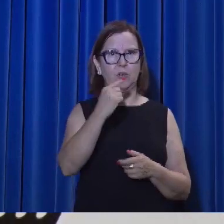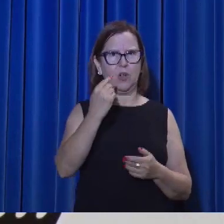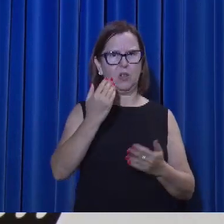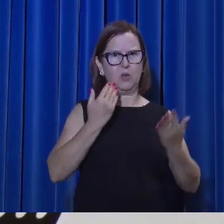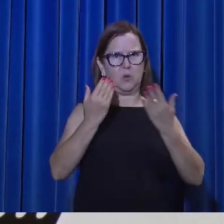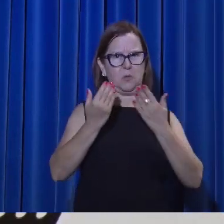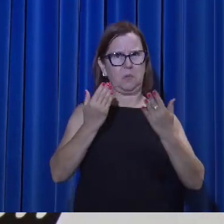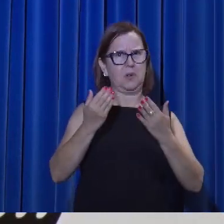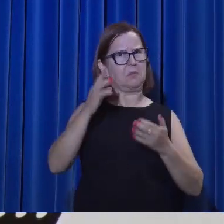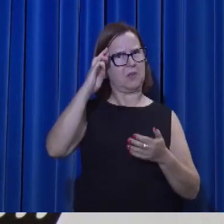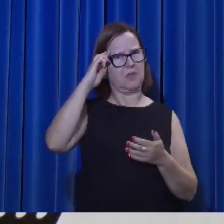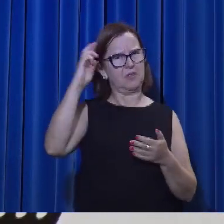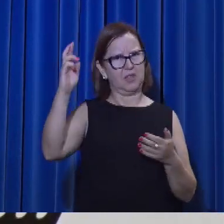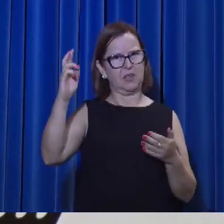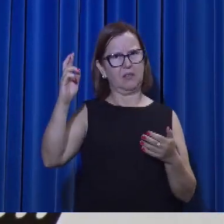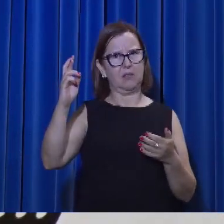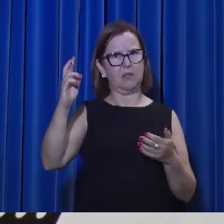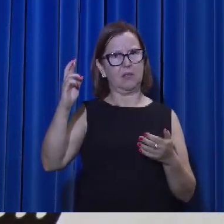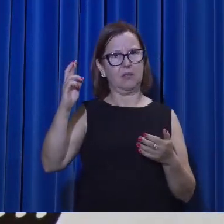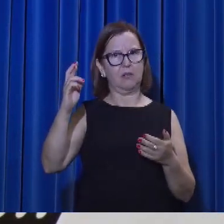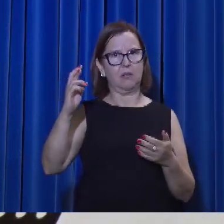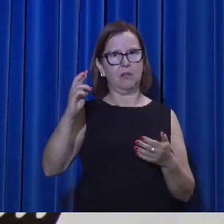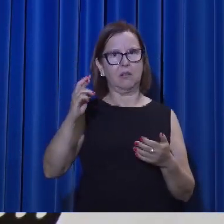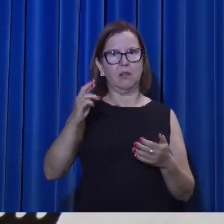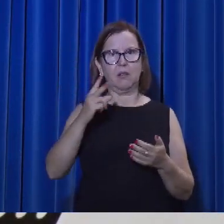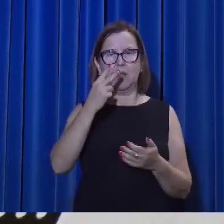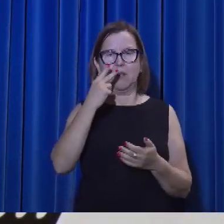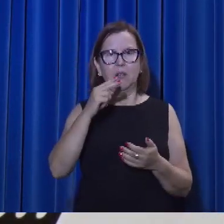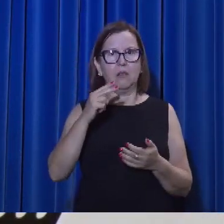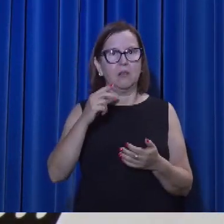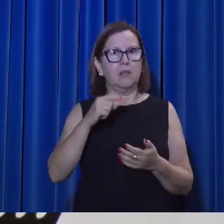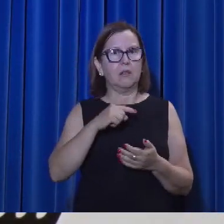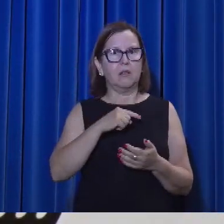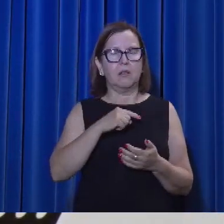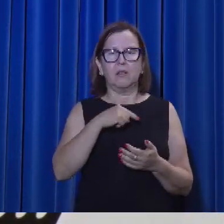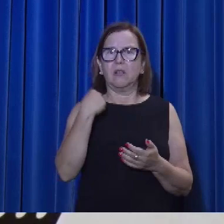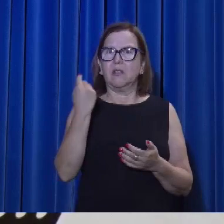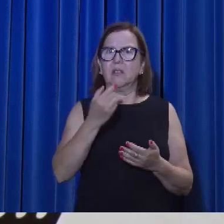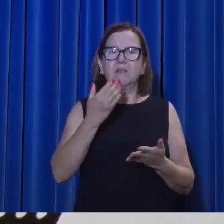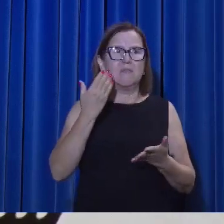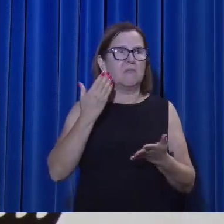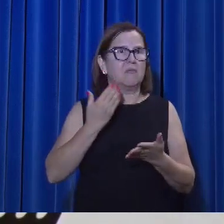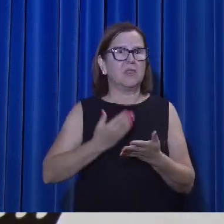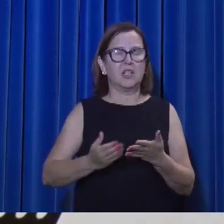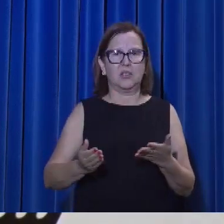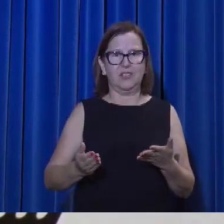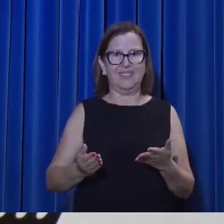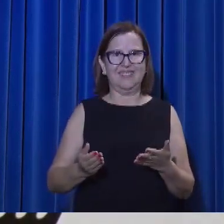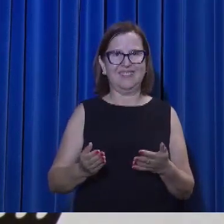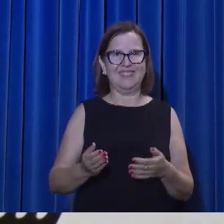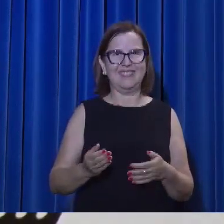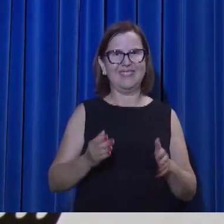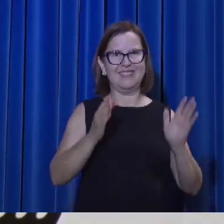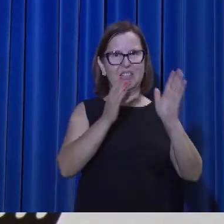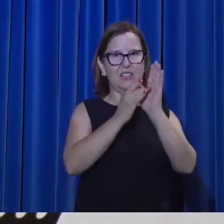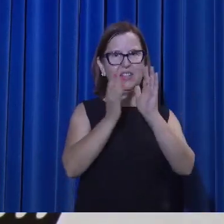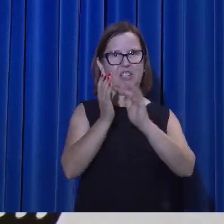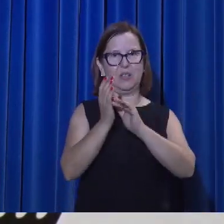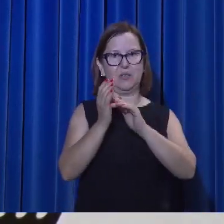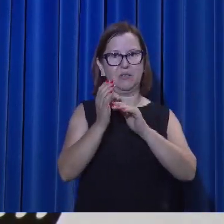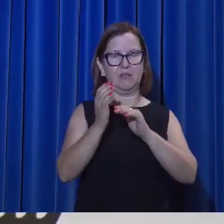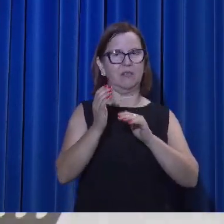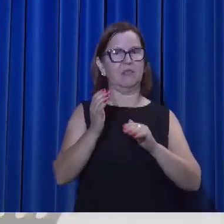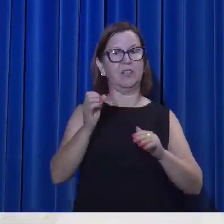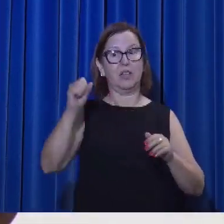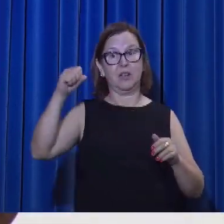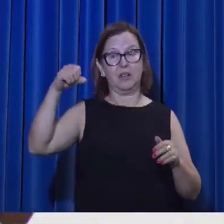vimos quão depravados e perdidos nós somos. Ele traz luz para a nossa maldade.